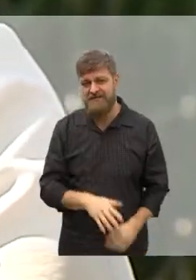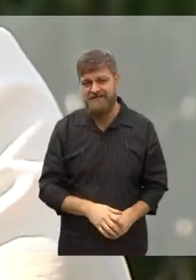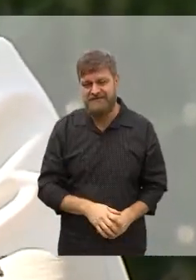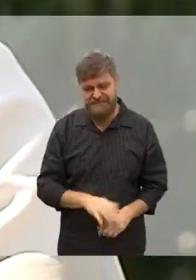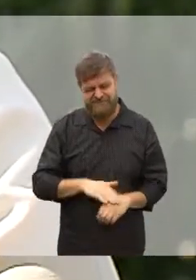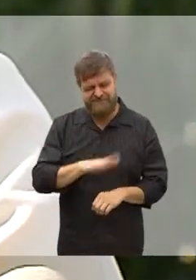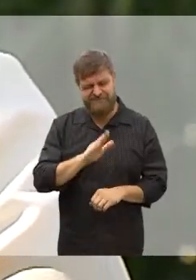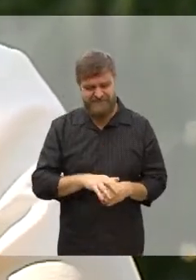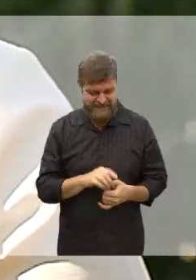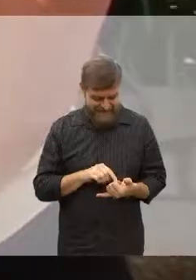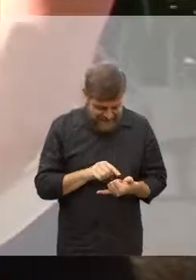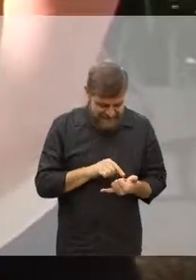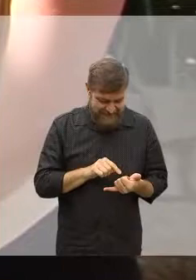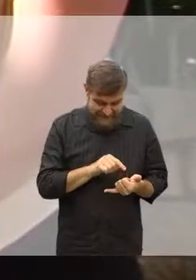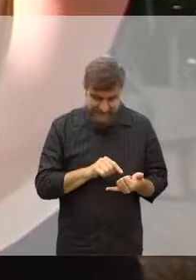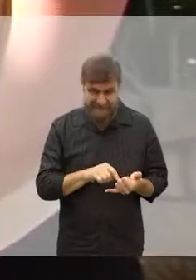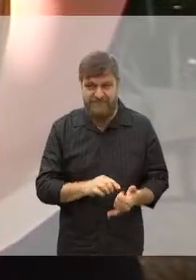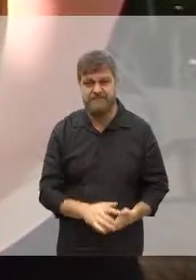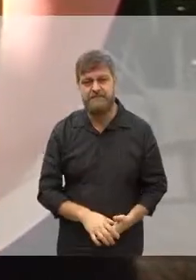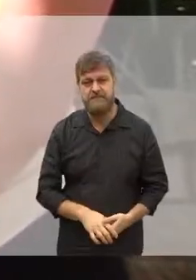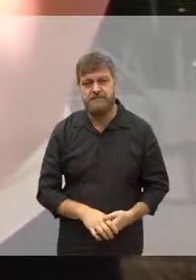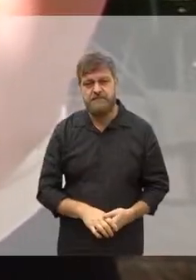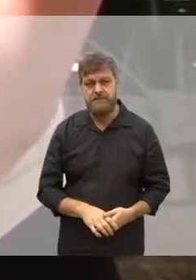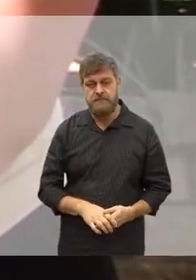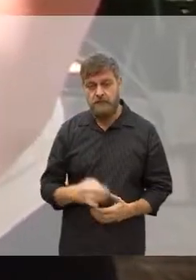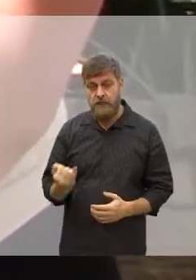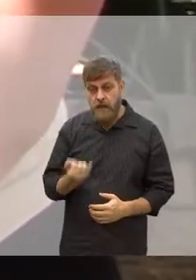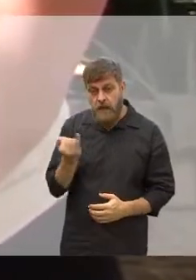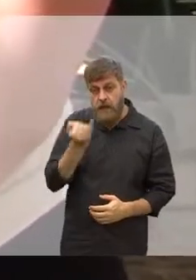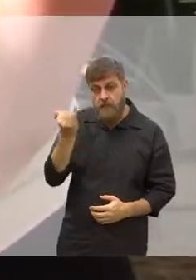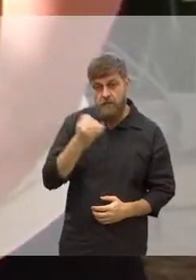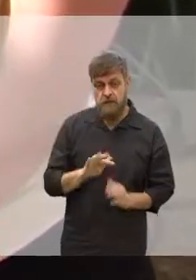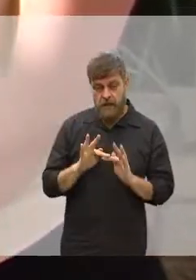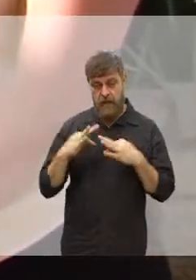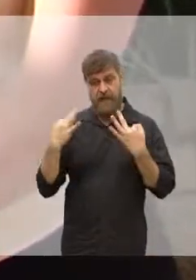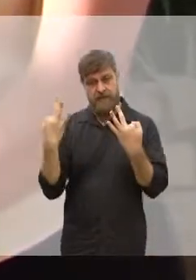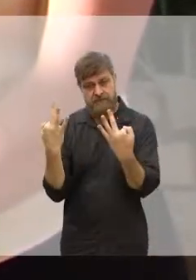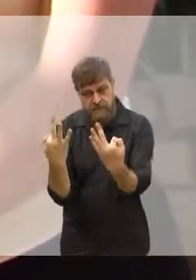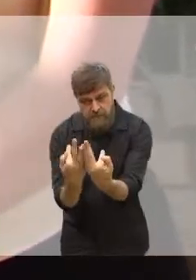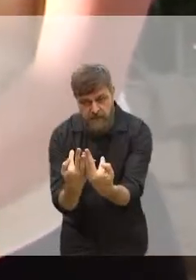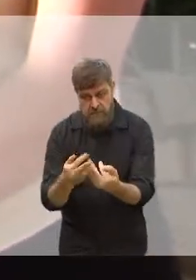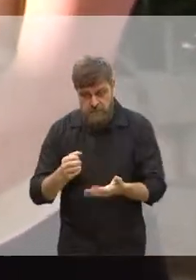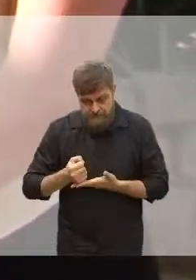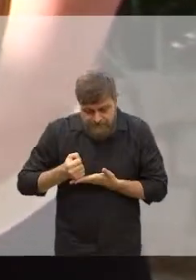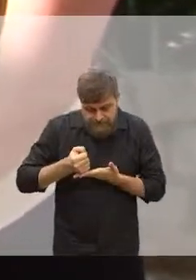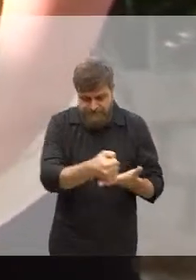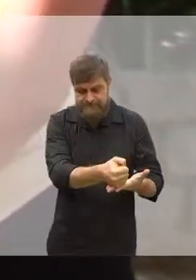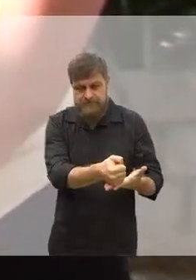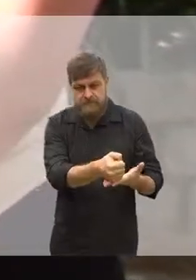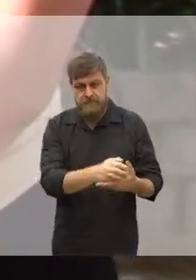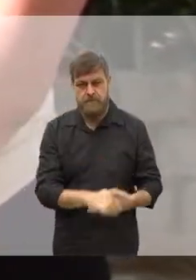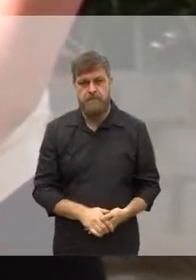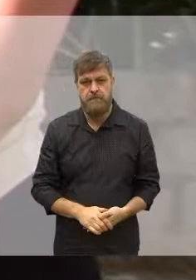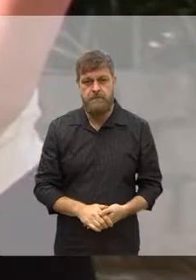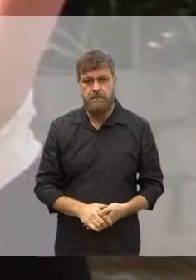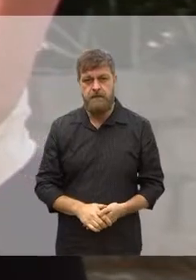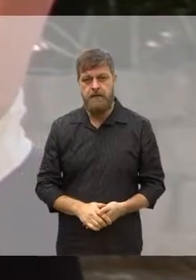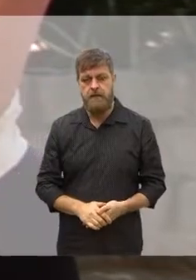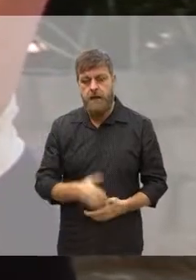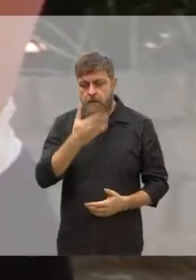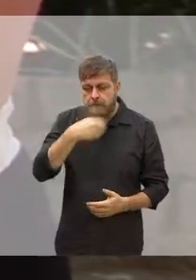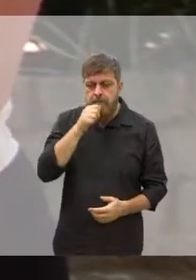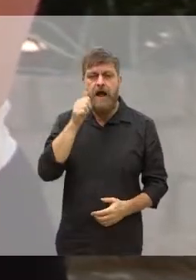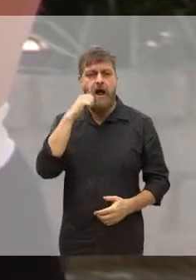um pouquinho, mas em geral ele tem. E é muito importante que a família também colabore. No caso, por exemplo,